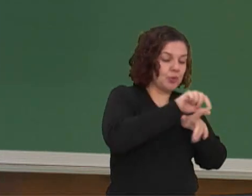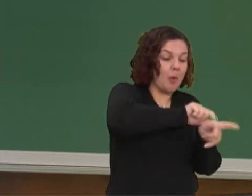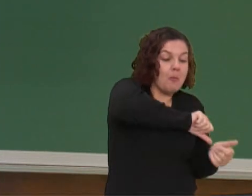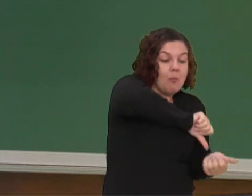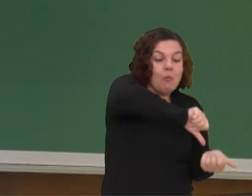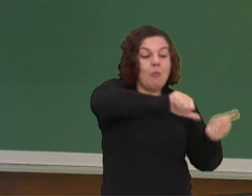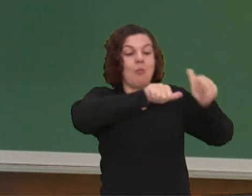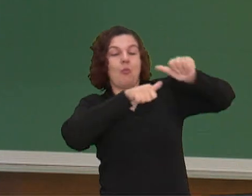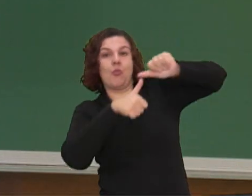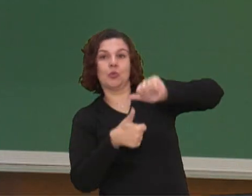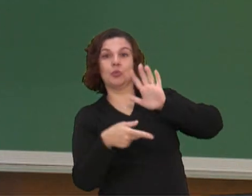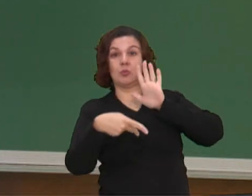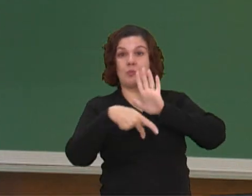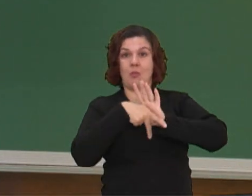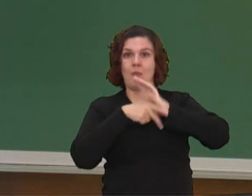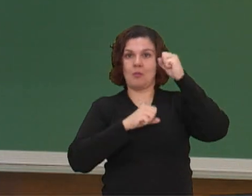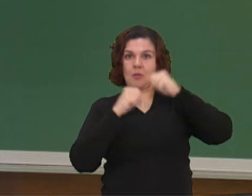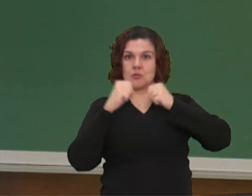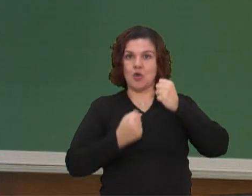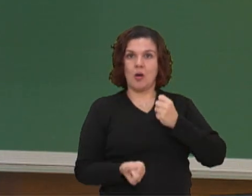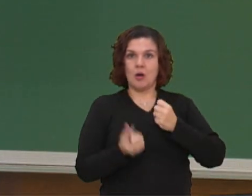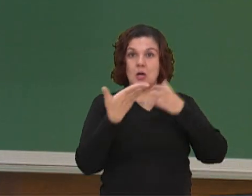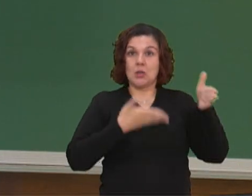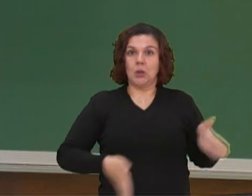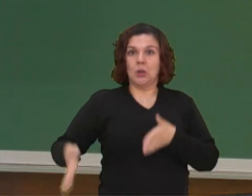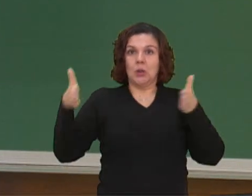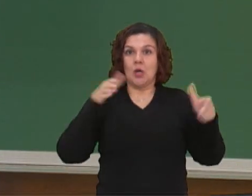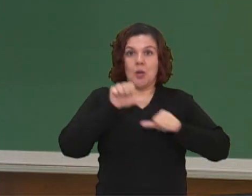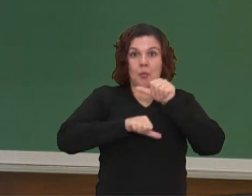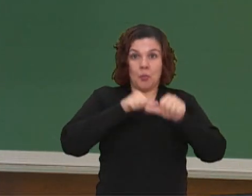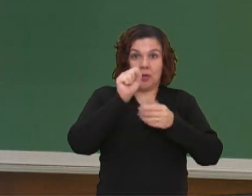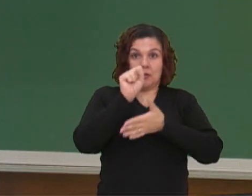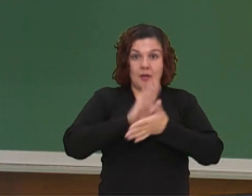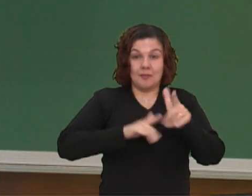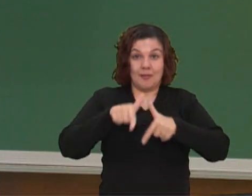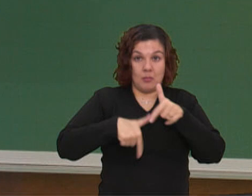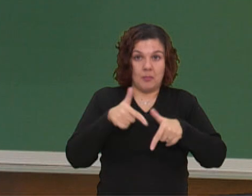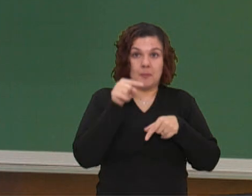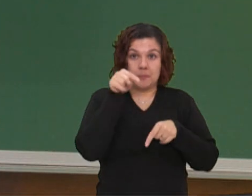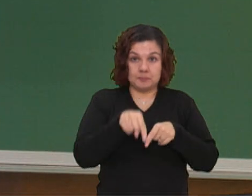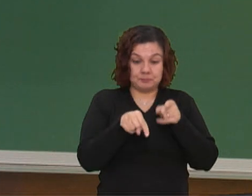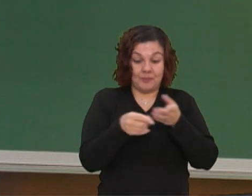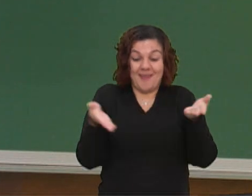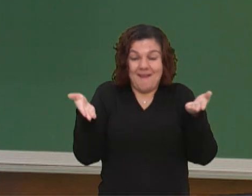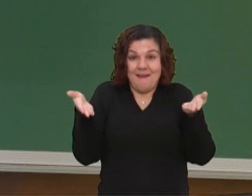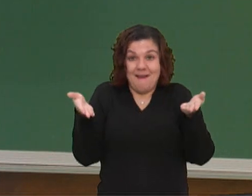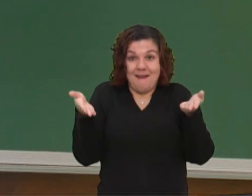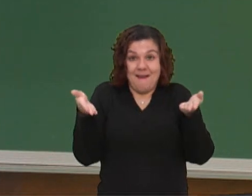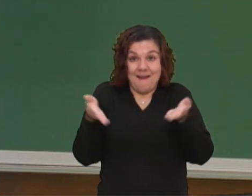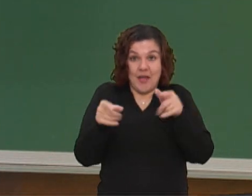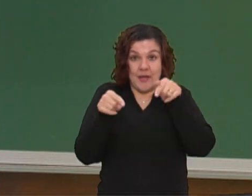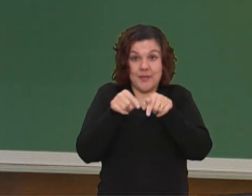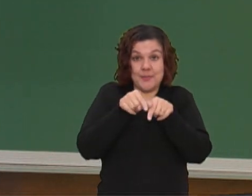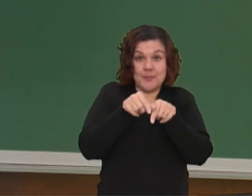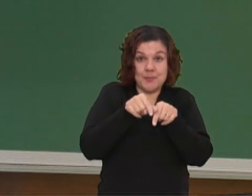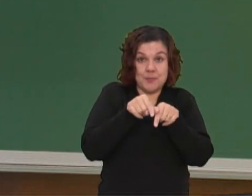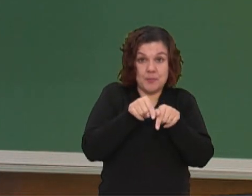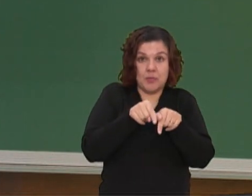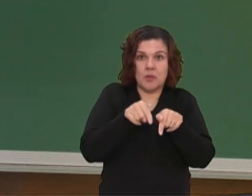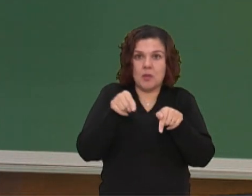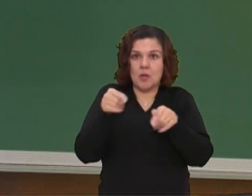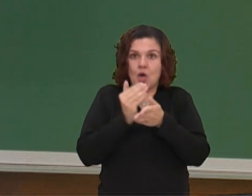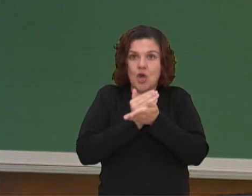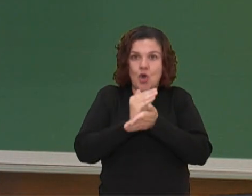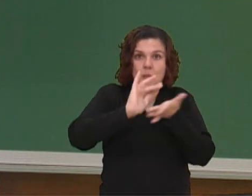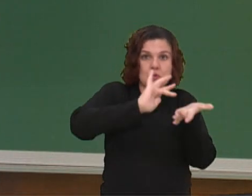na forma das pessoas trabalharem e desenvolverem suas atividades. Quando eu tenho aqui este período do processo